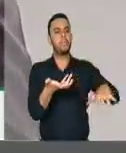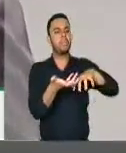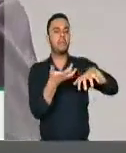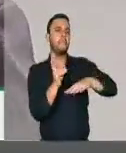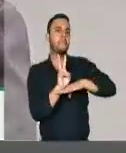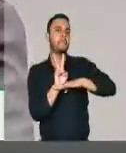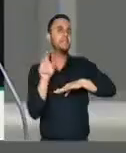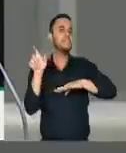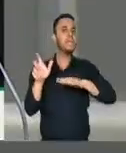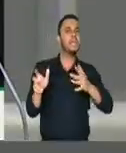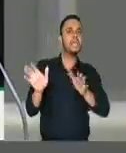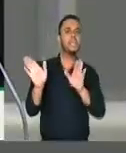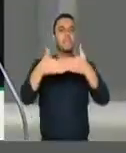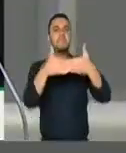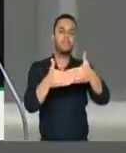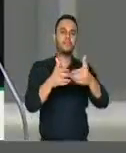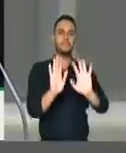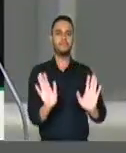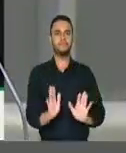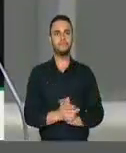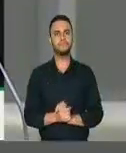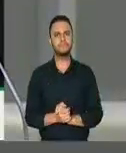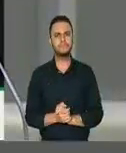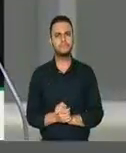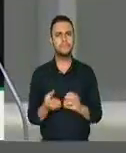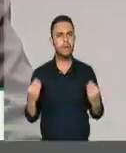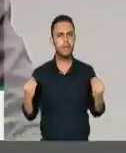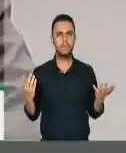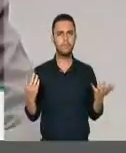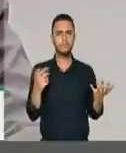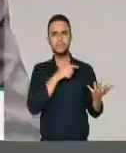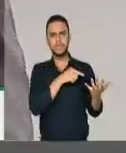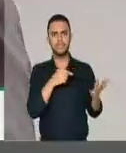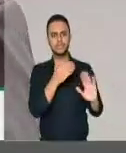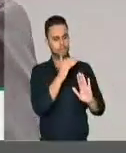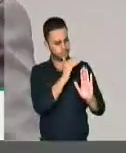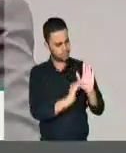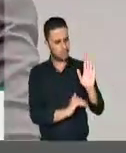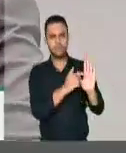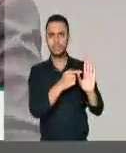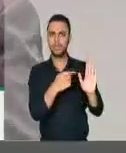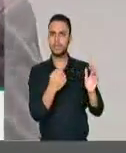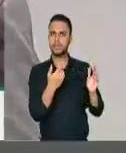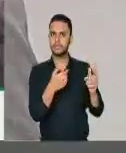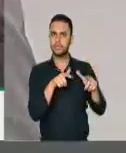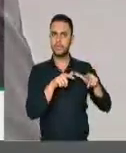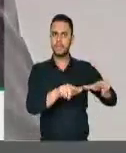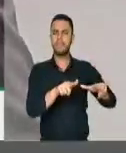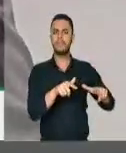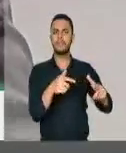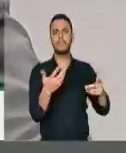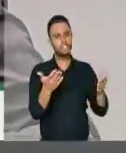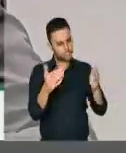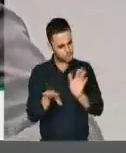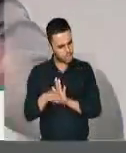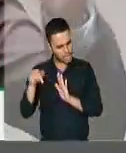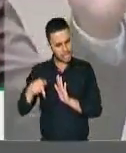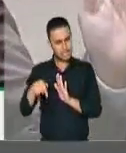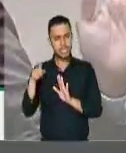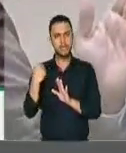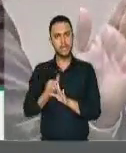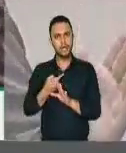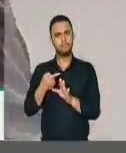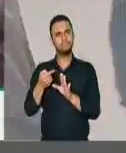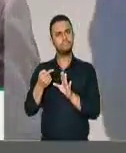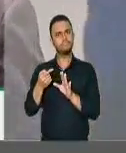de blindá-lo para que o processo não dê prosseguimento. Esse processo e essa denúncia venha ao parlamento para que ele seja